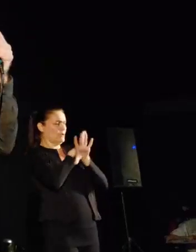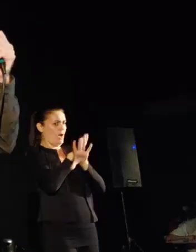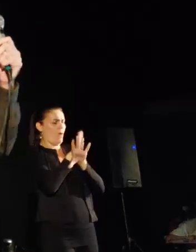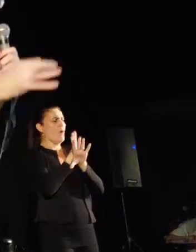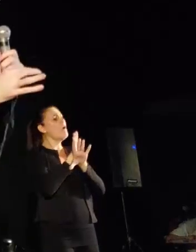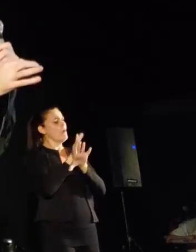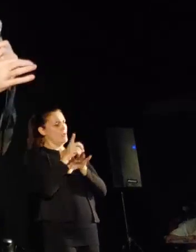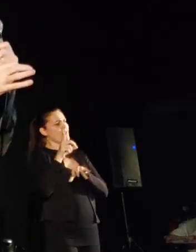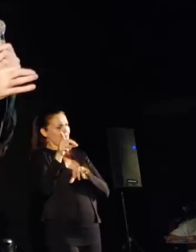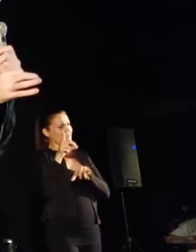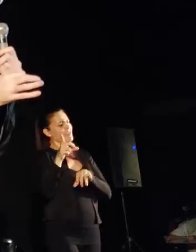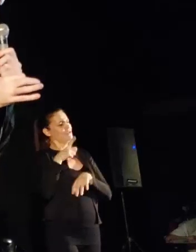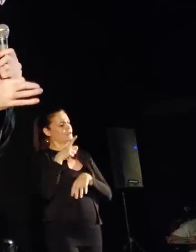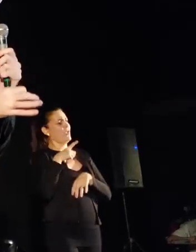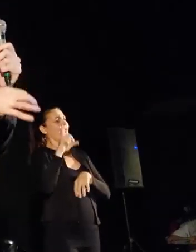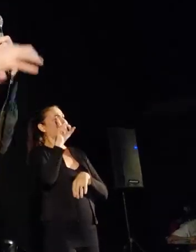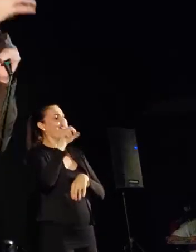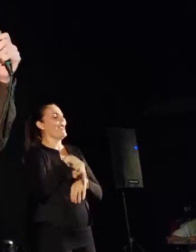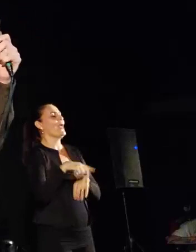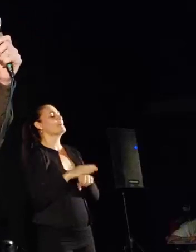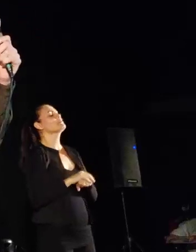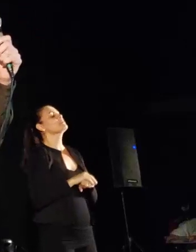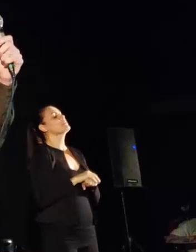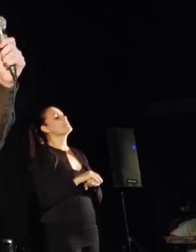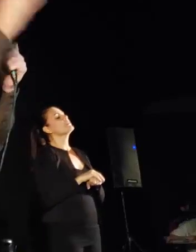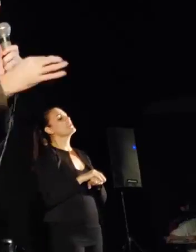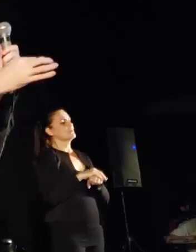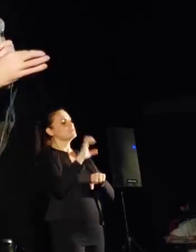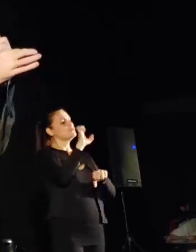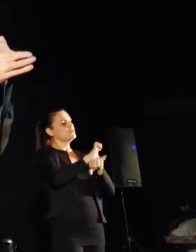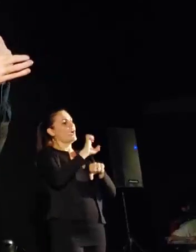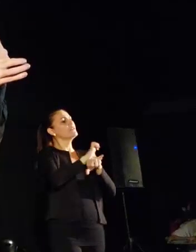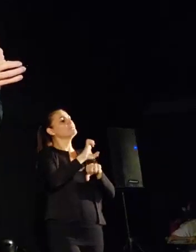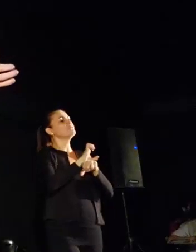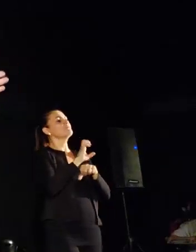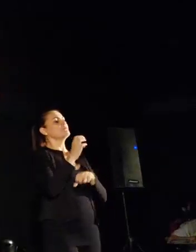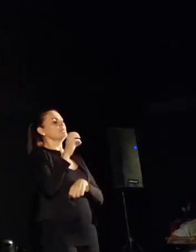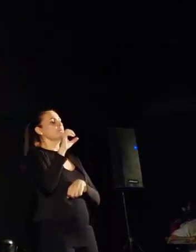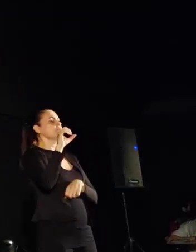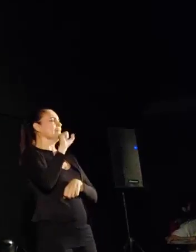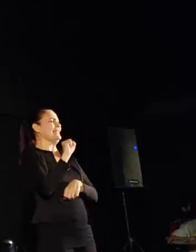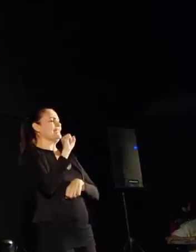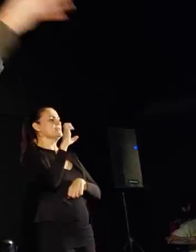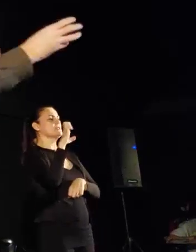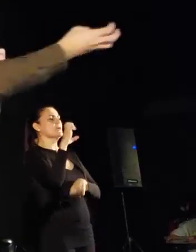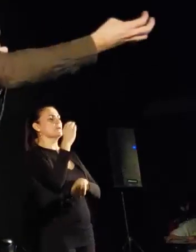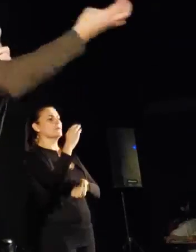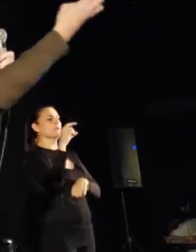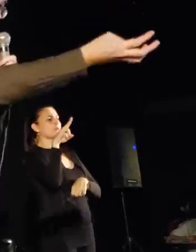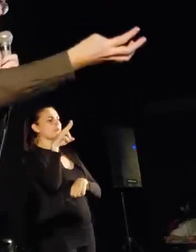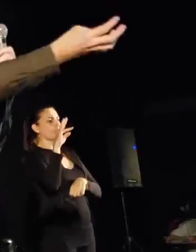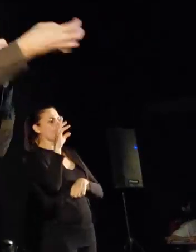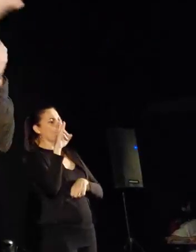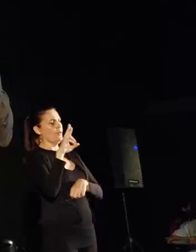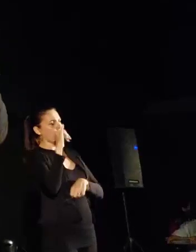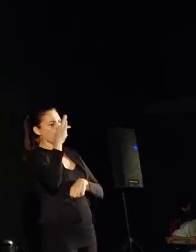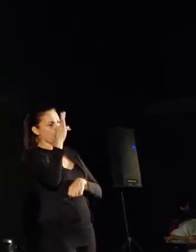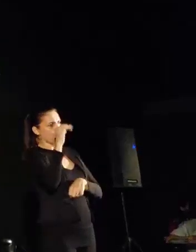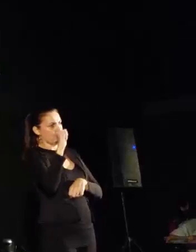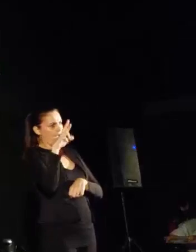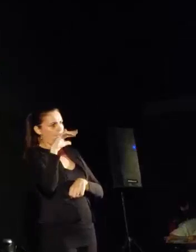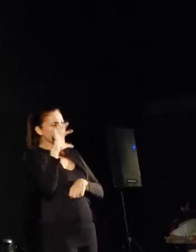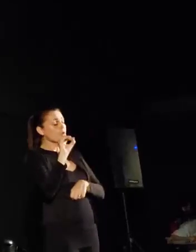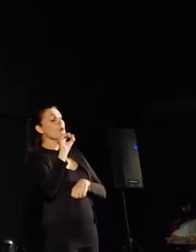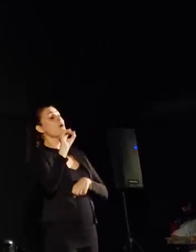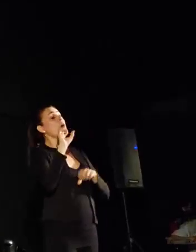é securitário, porque ele vai despolitizar a sociedade no sentido de que ele vai correr atrás de ativista, ele vai